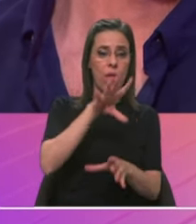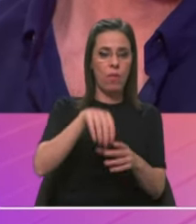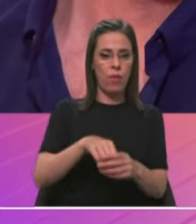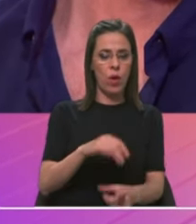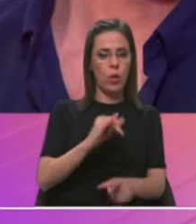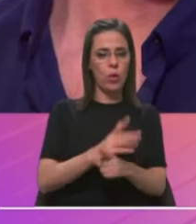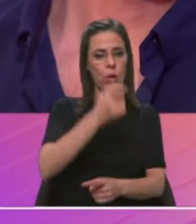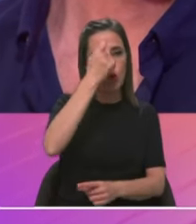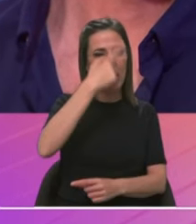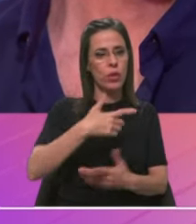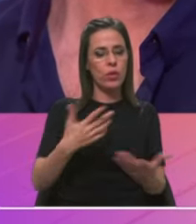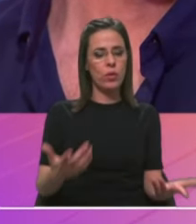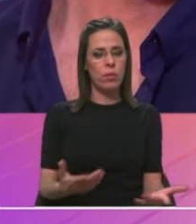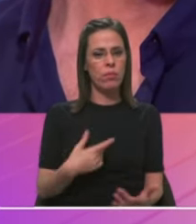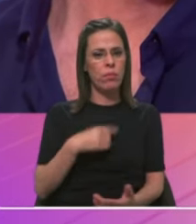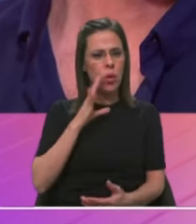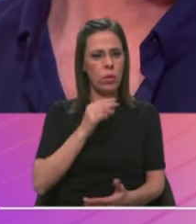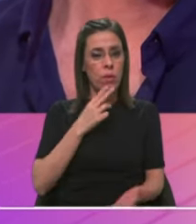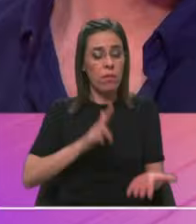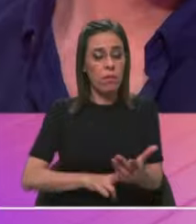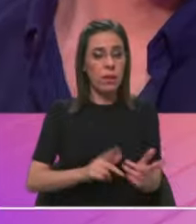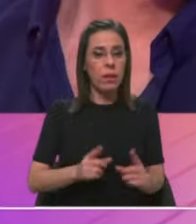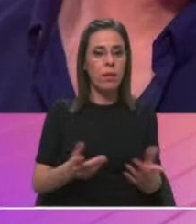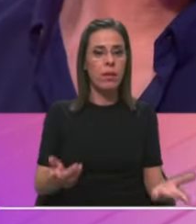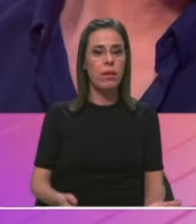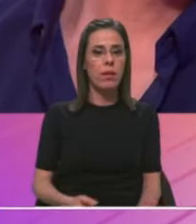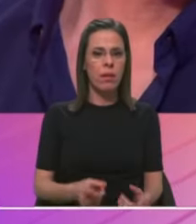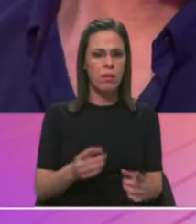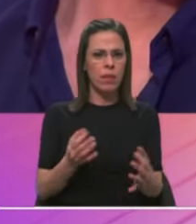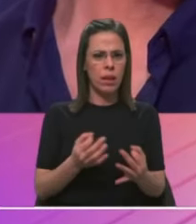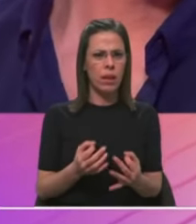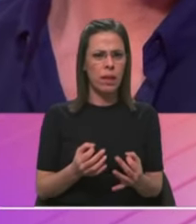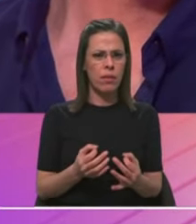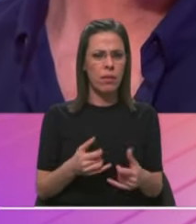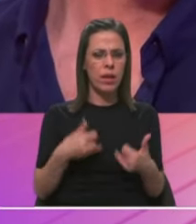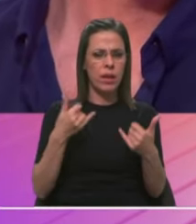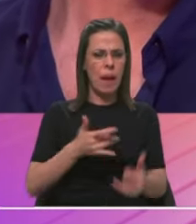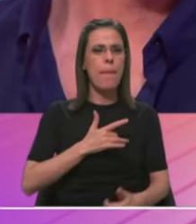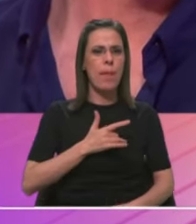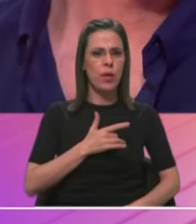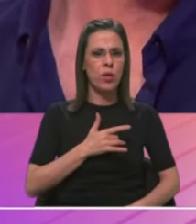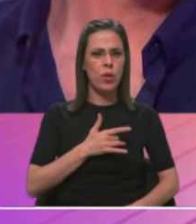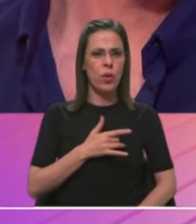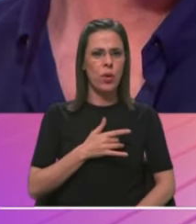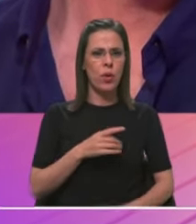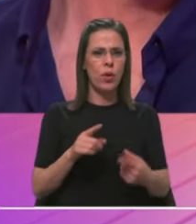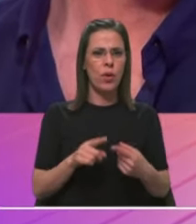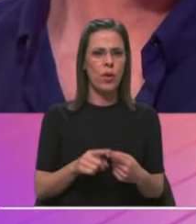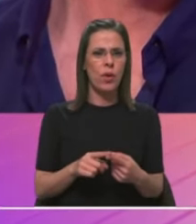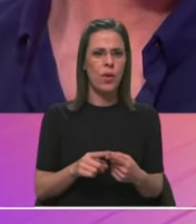envolvido noutras histórias que eu não sei se foram verdade ou não. Teve depois a seguir apaixonou-se, teve